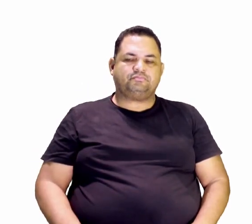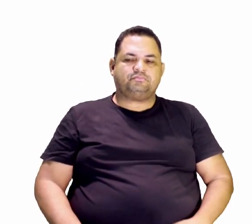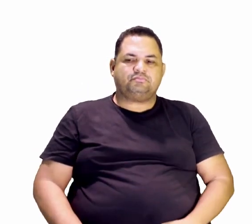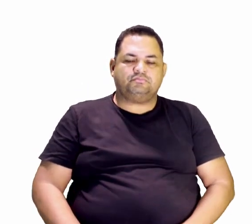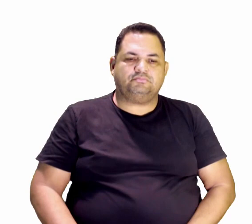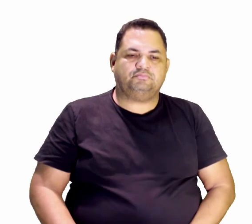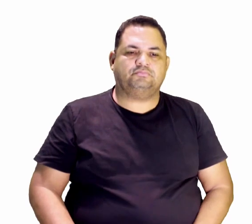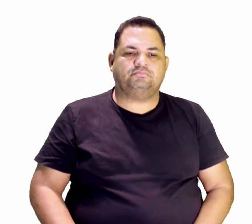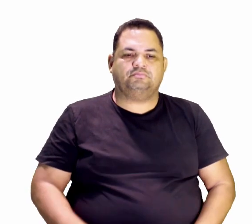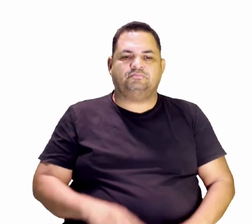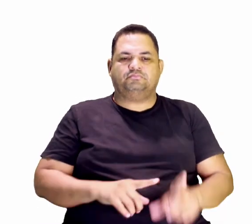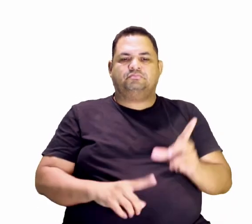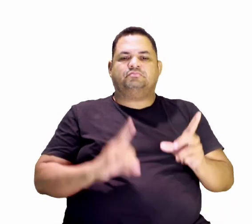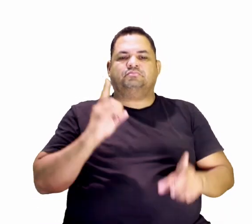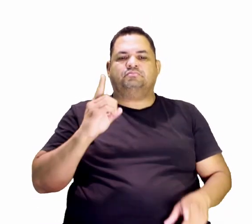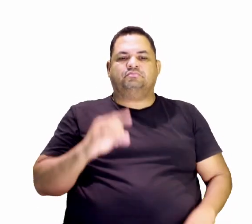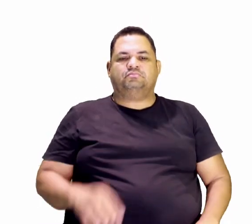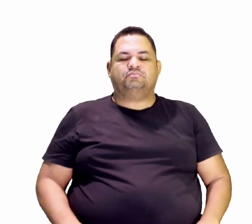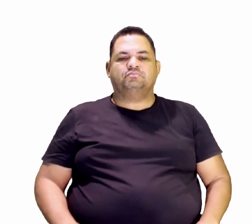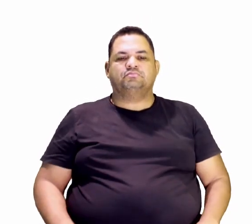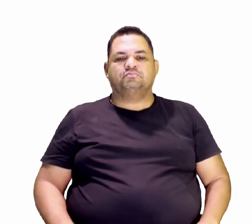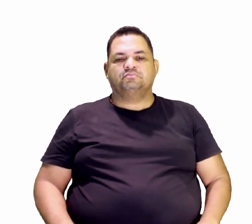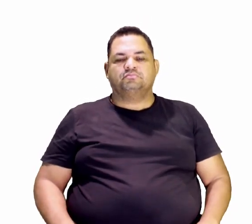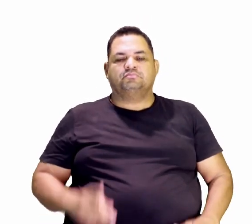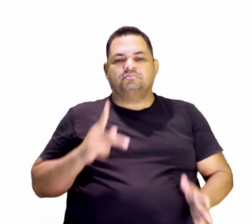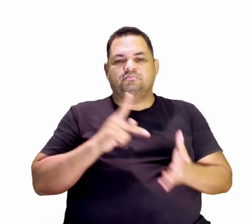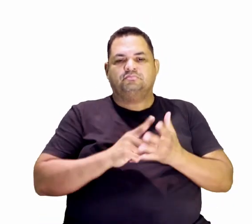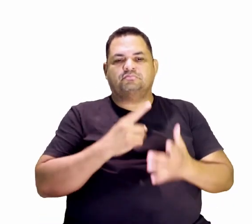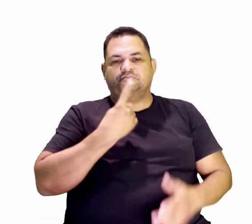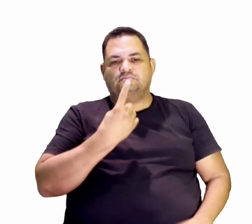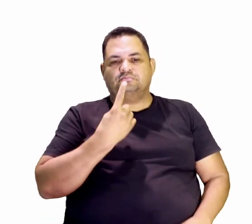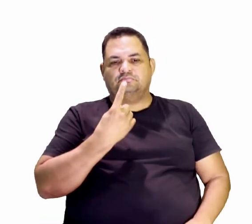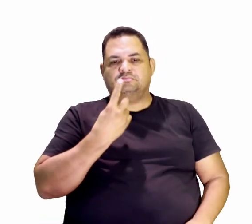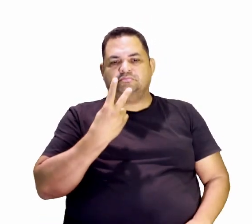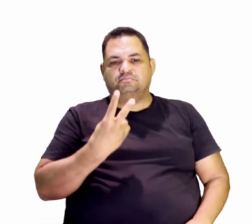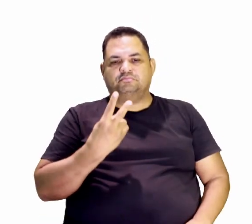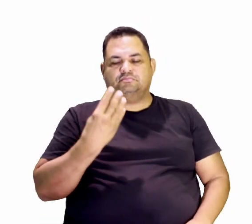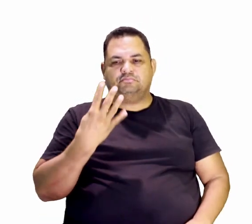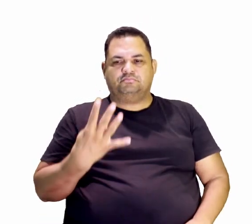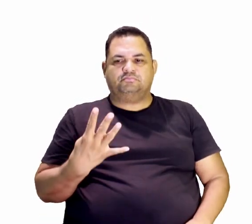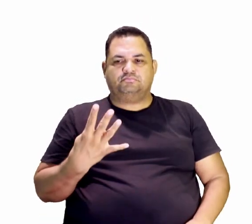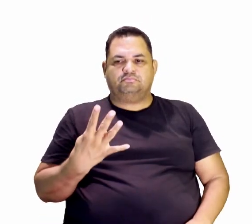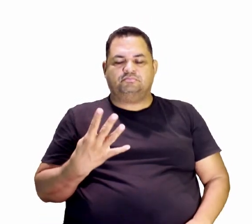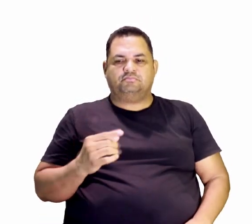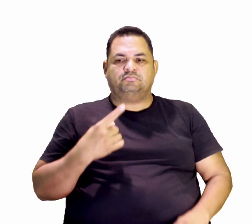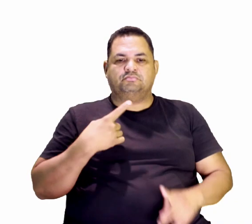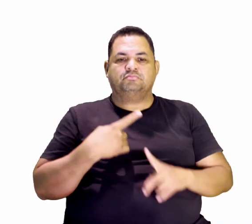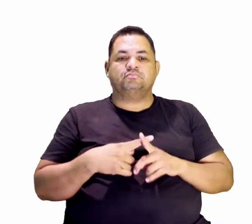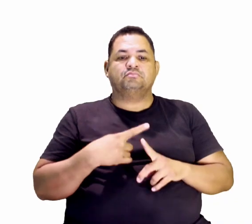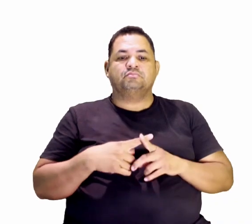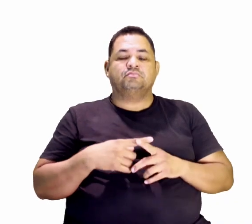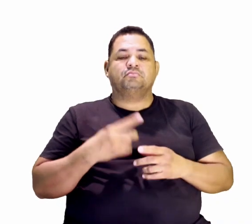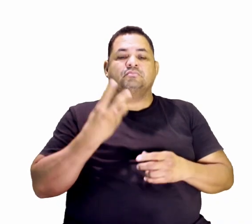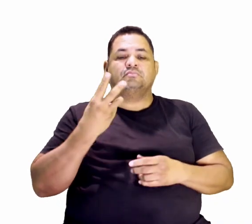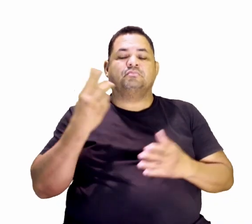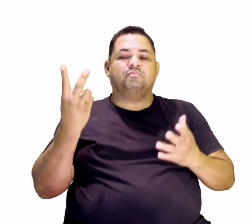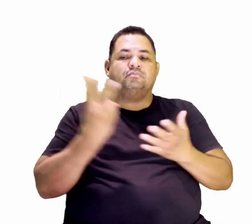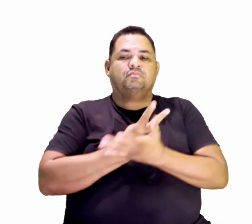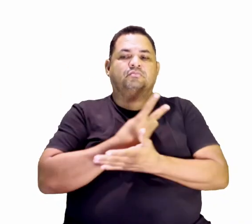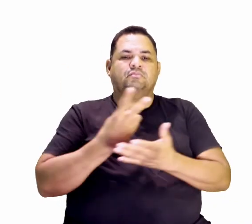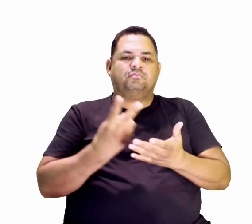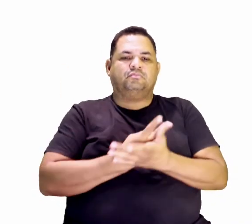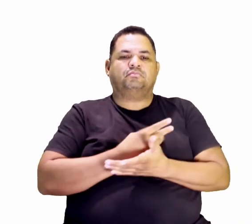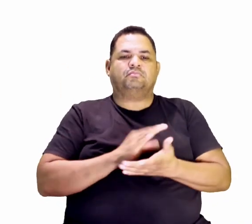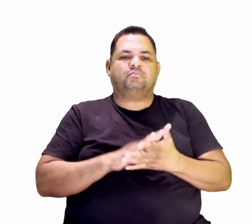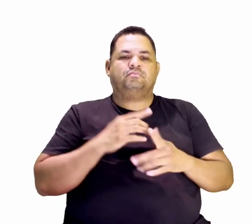Letra D, apenas as afirmativas 1, 2 e 4. Por que não entrou a 3? Porque a 3 falava de